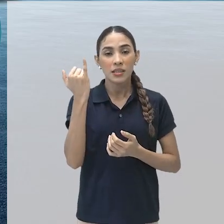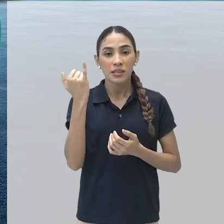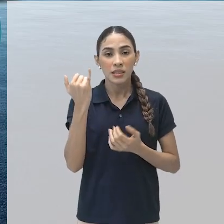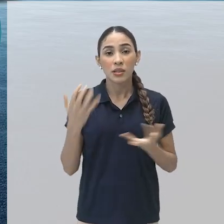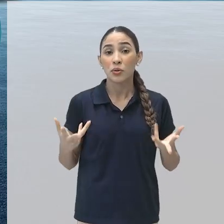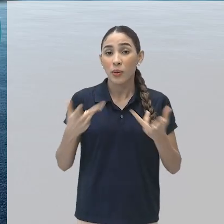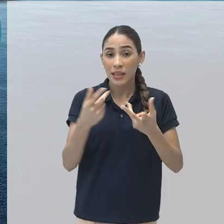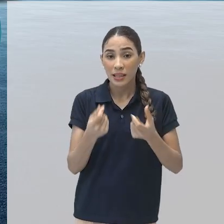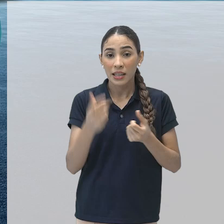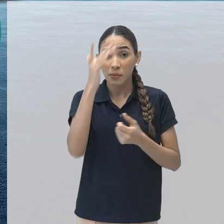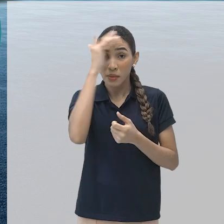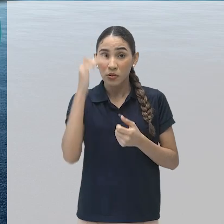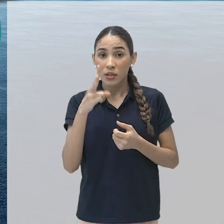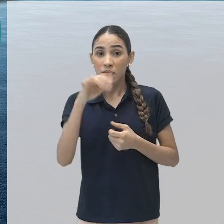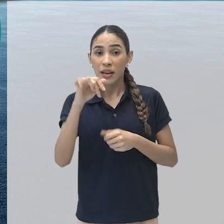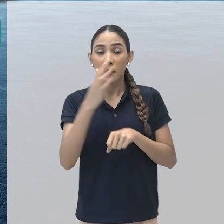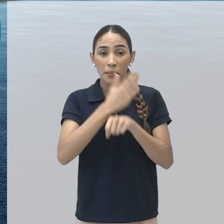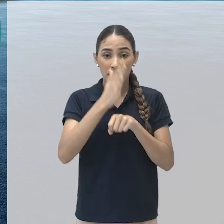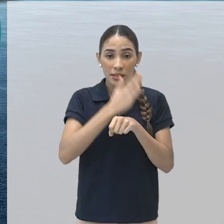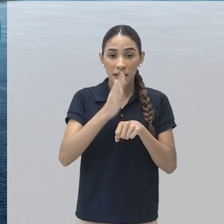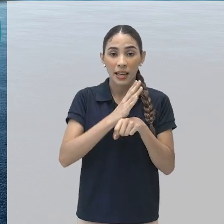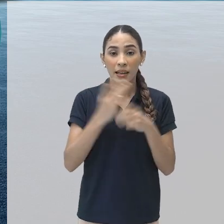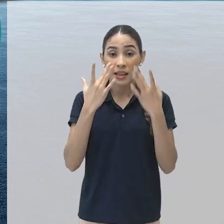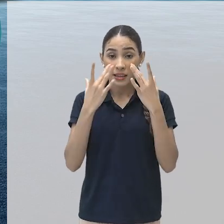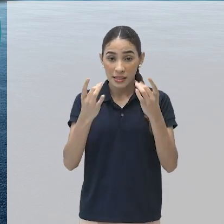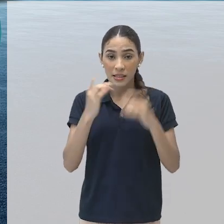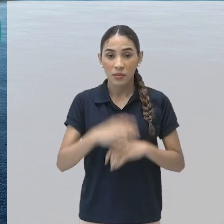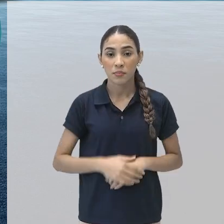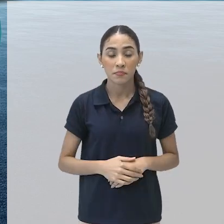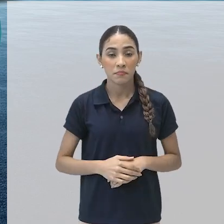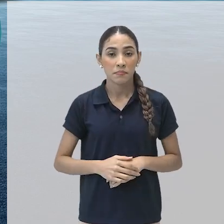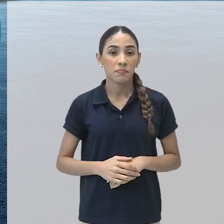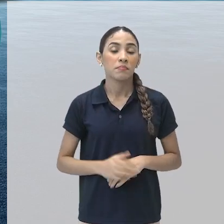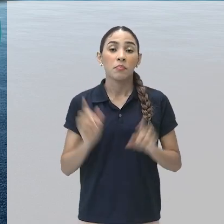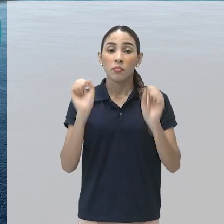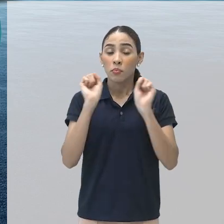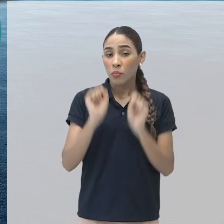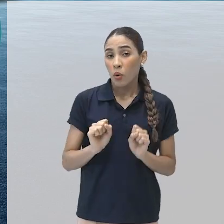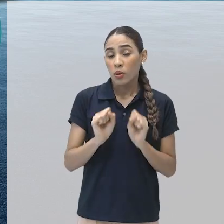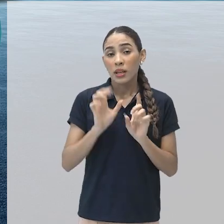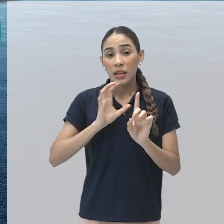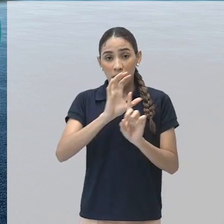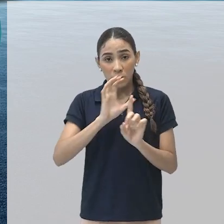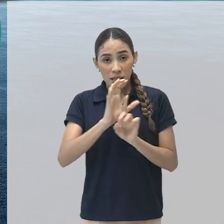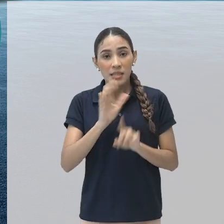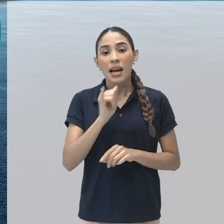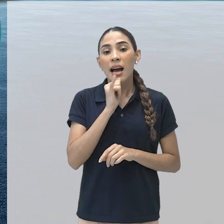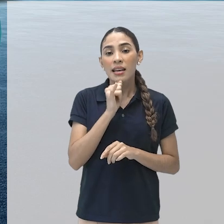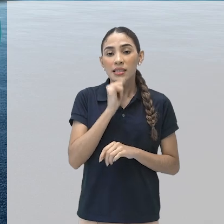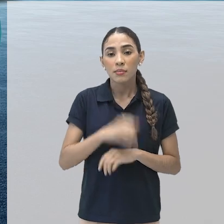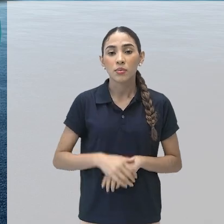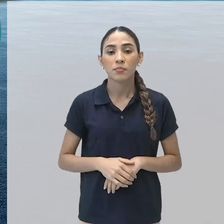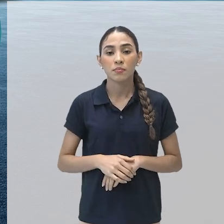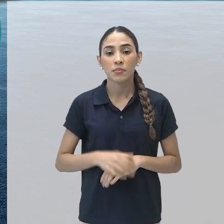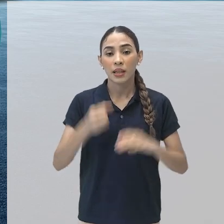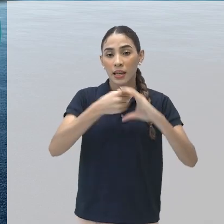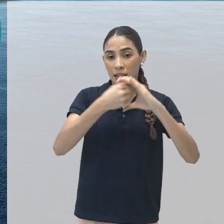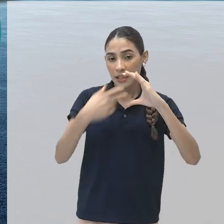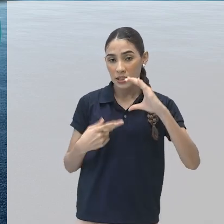praticantes. Observem aqui, as lutas, elas proporcionam benefícios tanto no